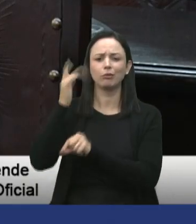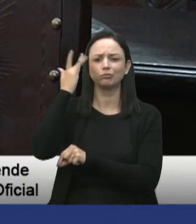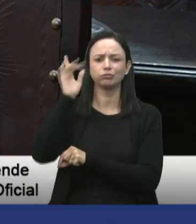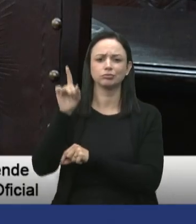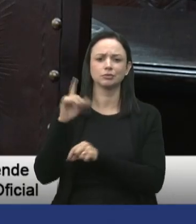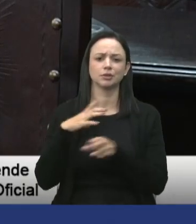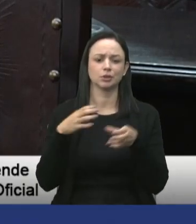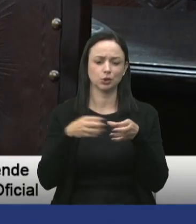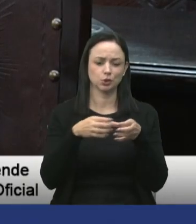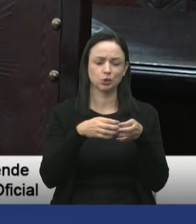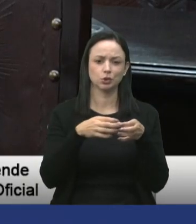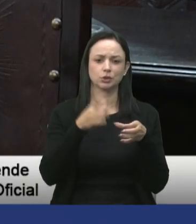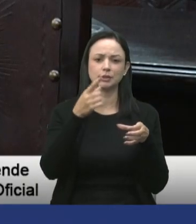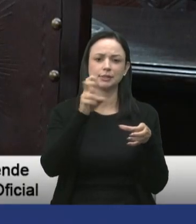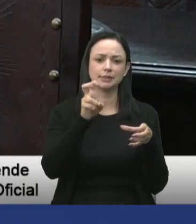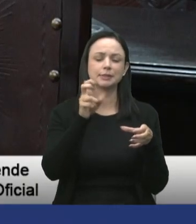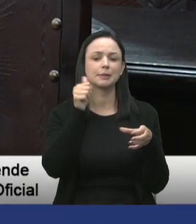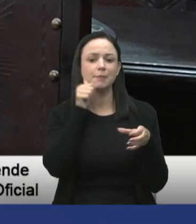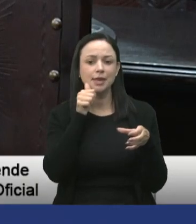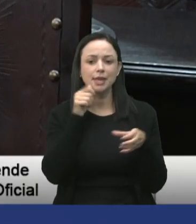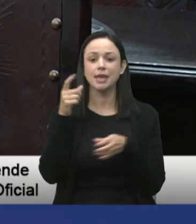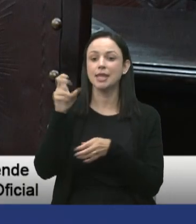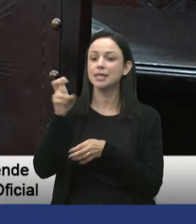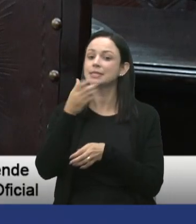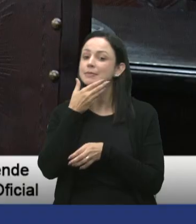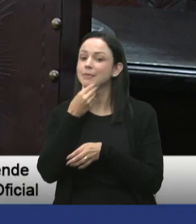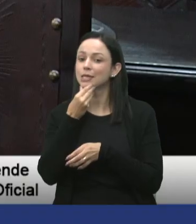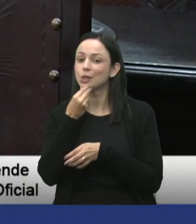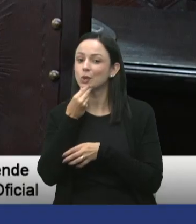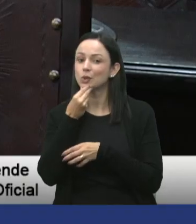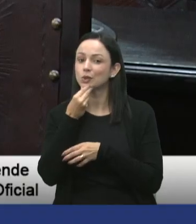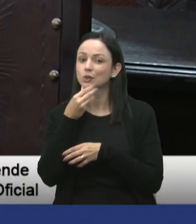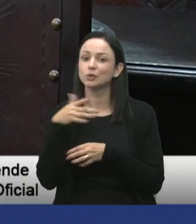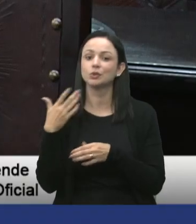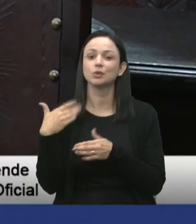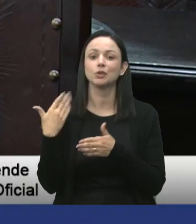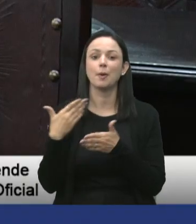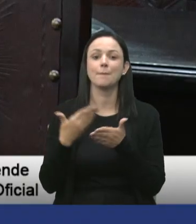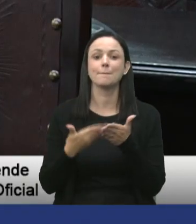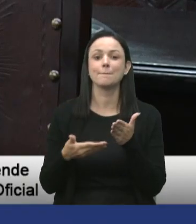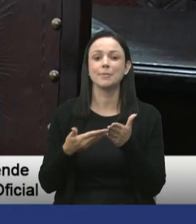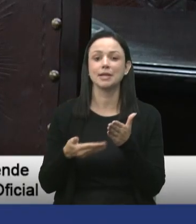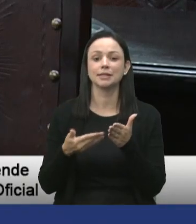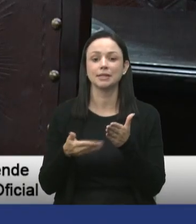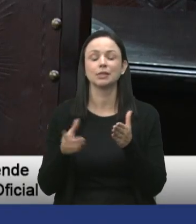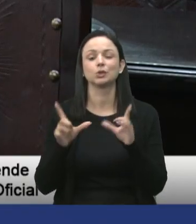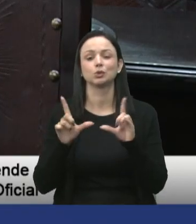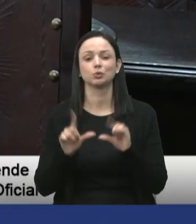era 15 meninas e 15 meninos. E aí a gente foi perdendo isso, né? As mulheres